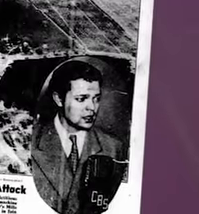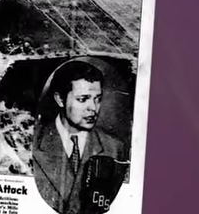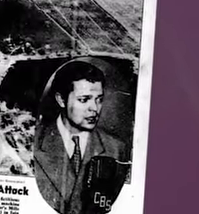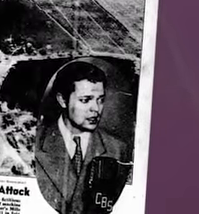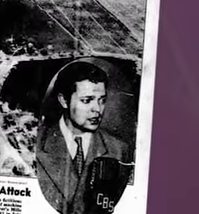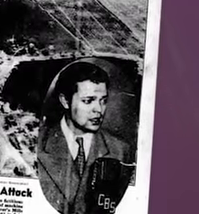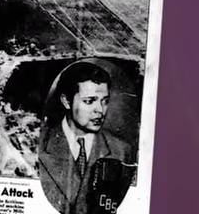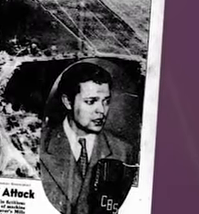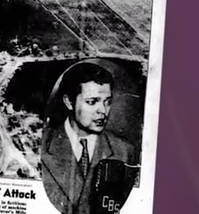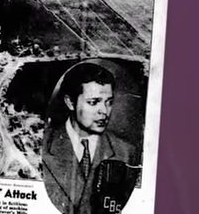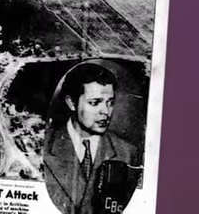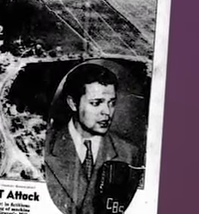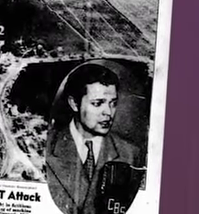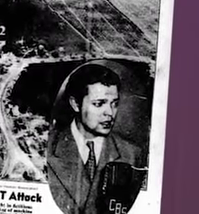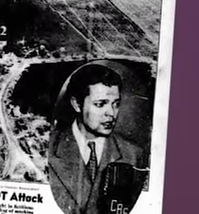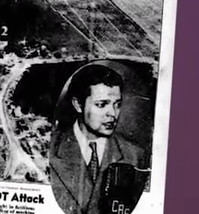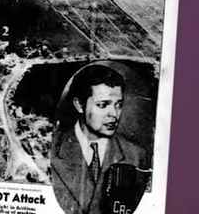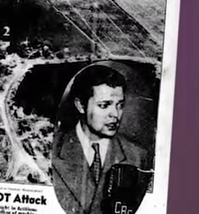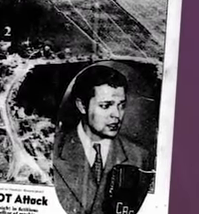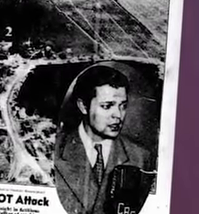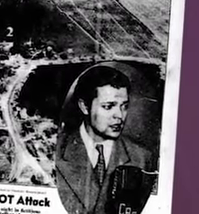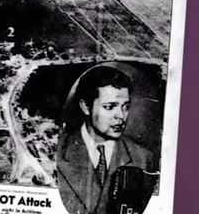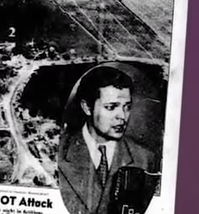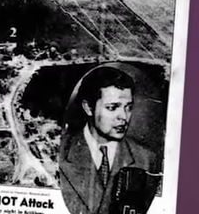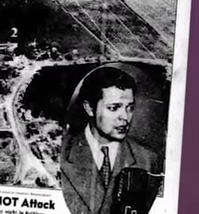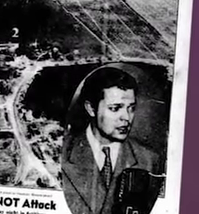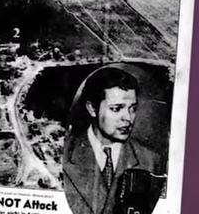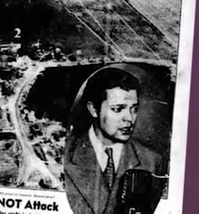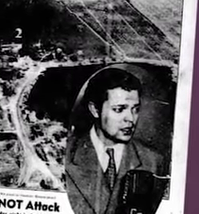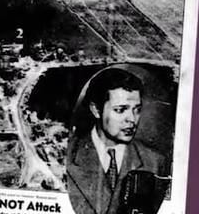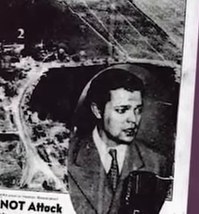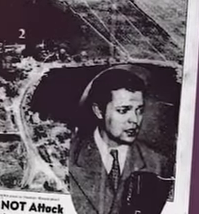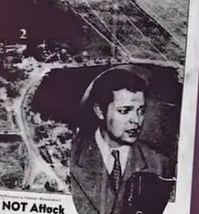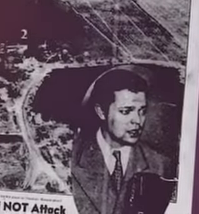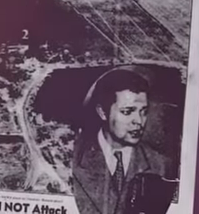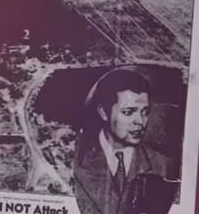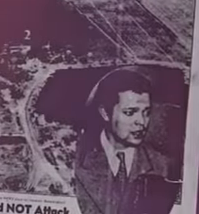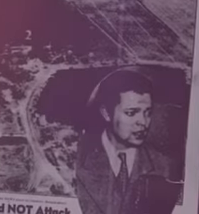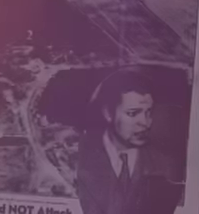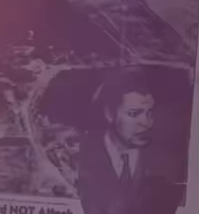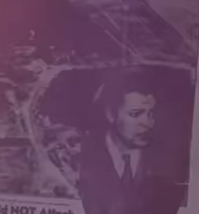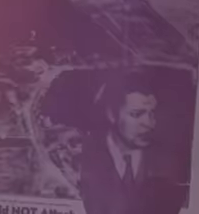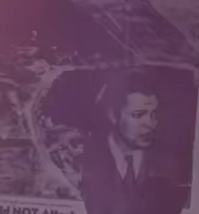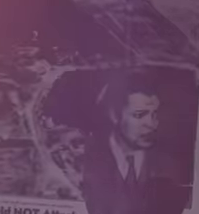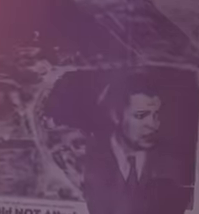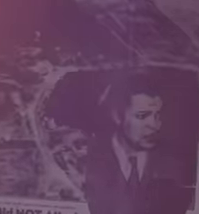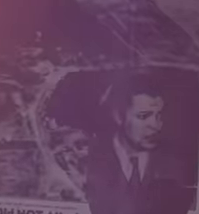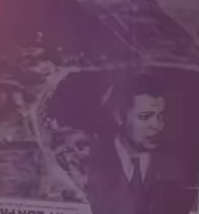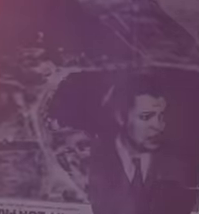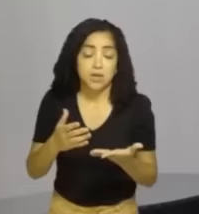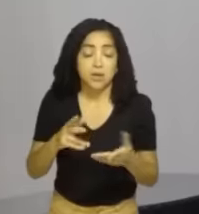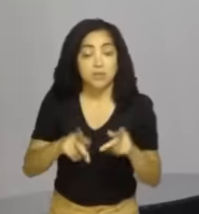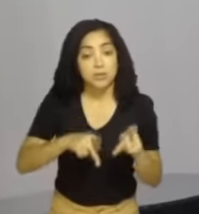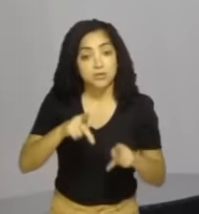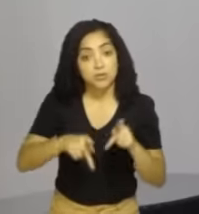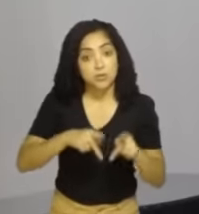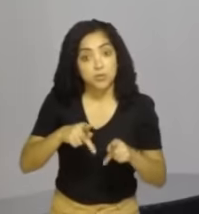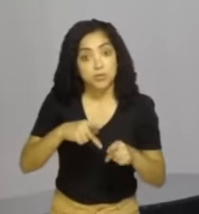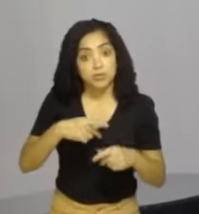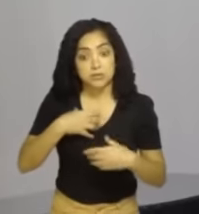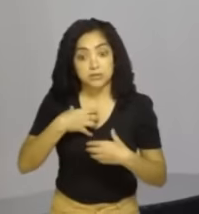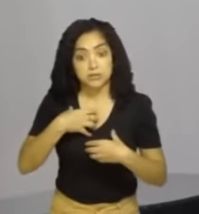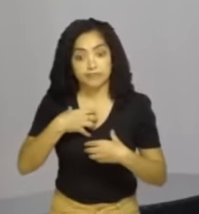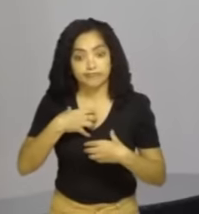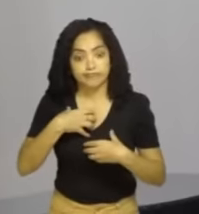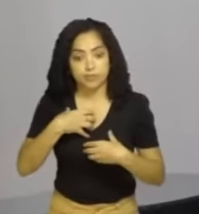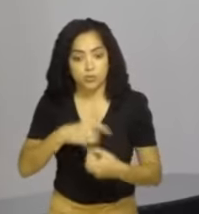uma invasão alienígena de verdade lá em Nova Jersey. E parte da população entrou em pânico. É cômico,